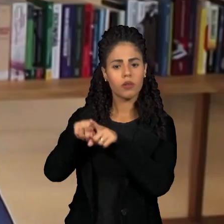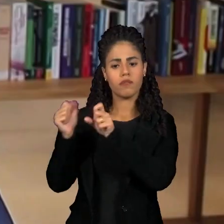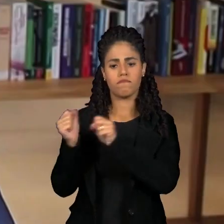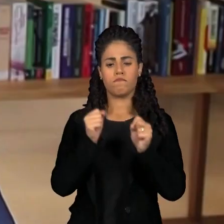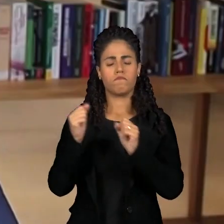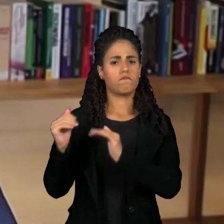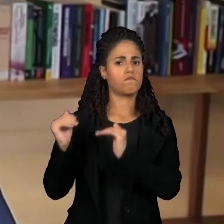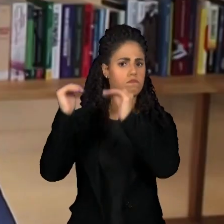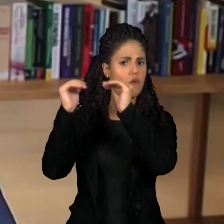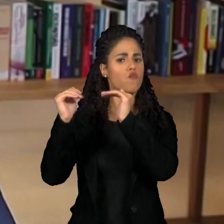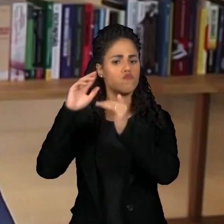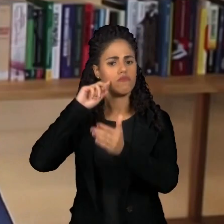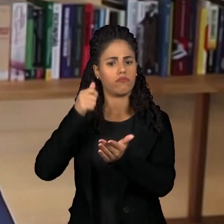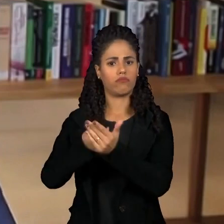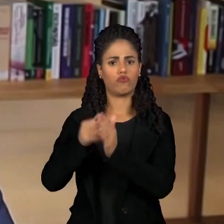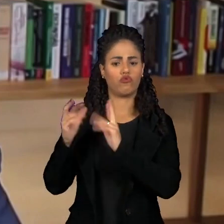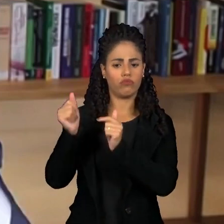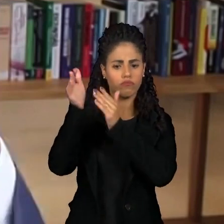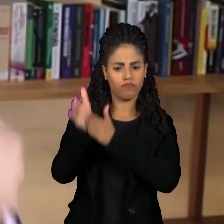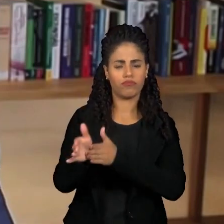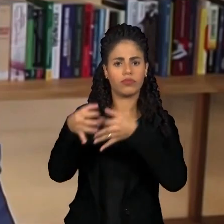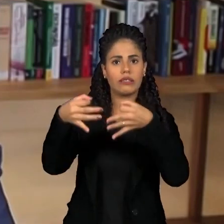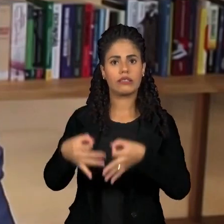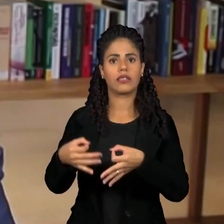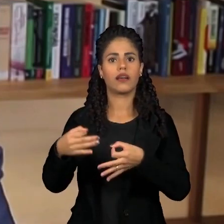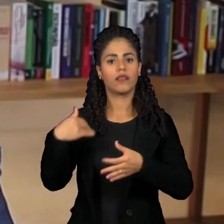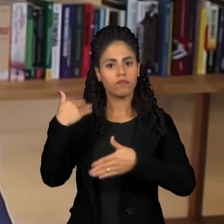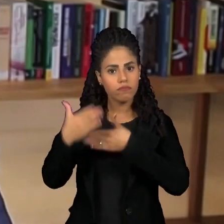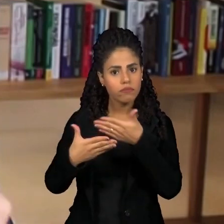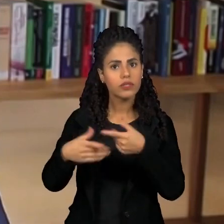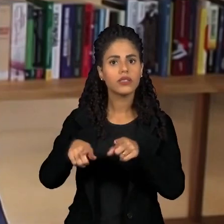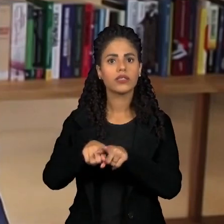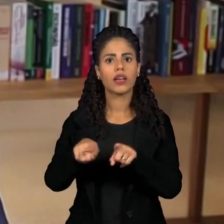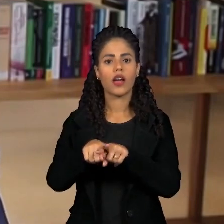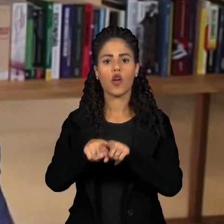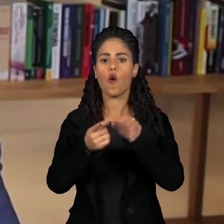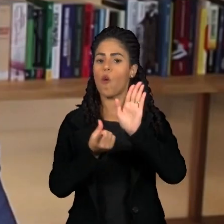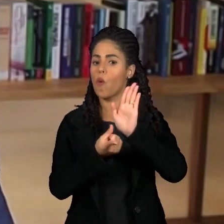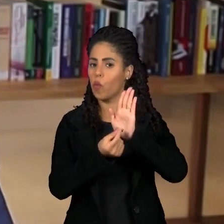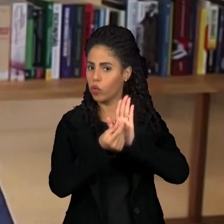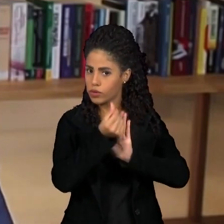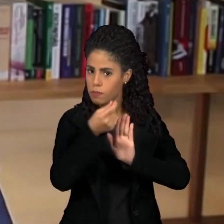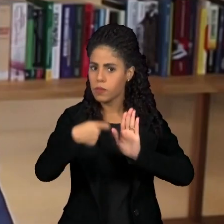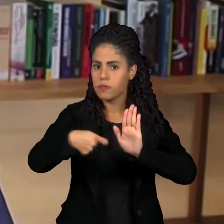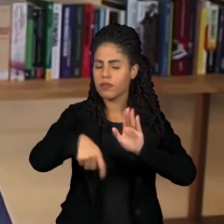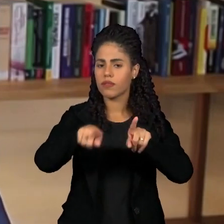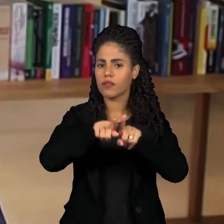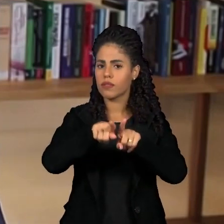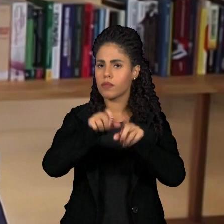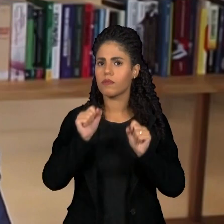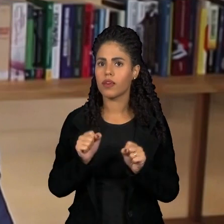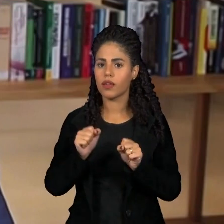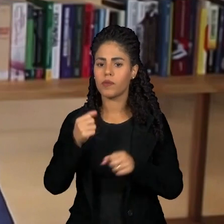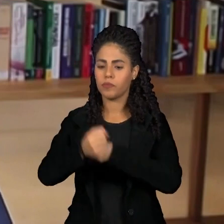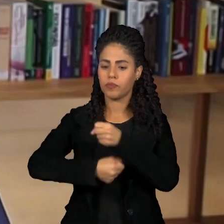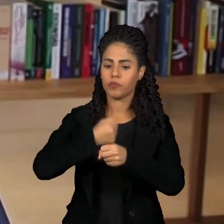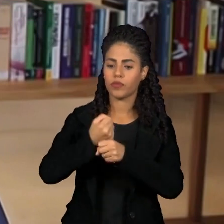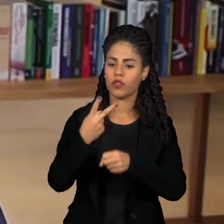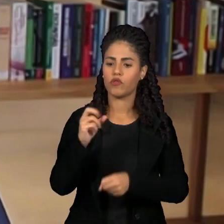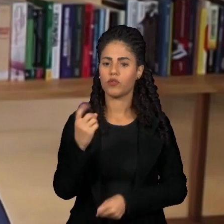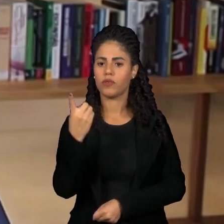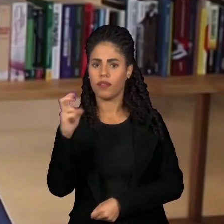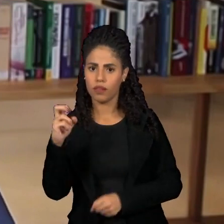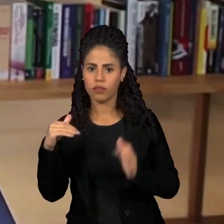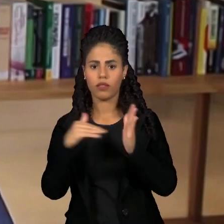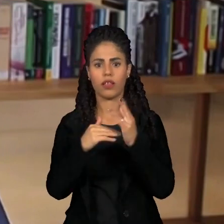importante, como decisor do seu próprio destino. E isso vai ter um componente orçamentário quando o Congresso Nacional aprova em 2015 e